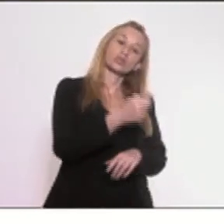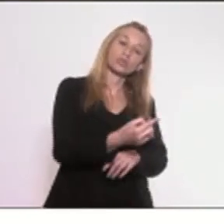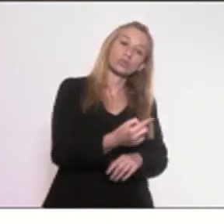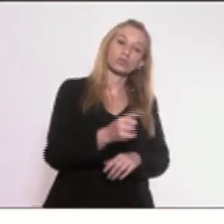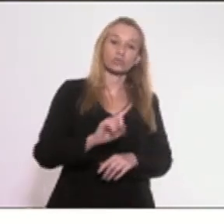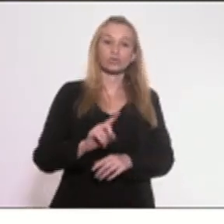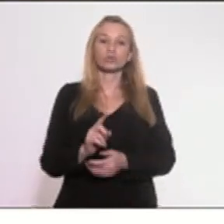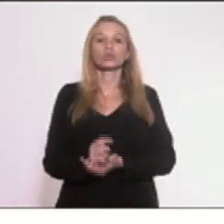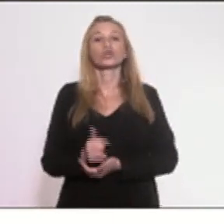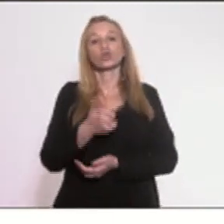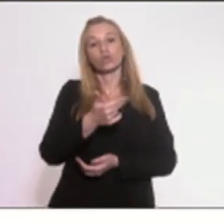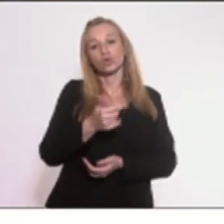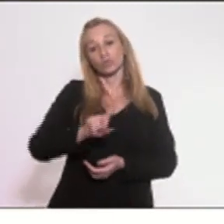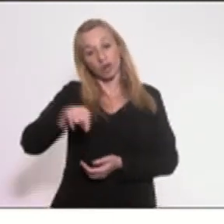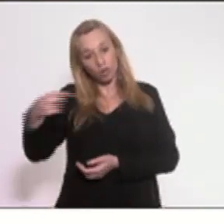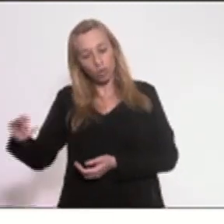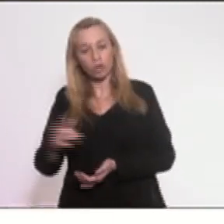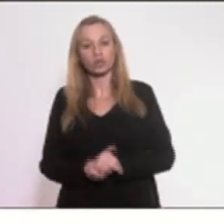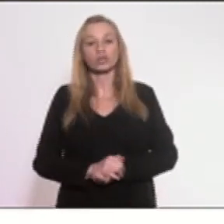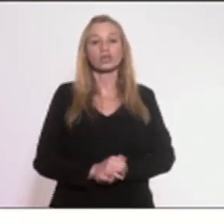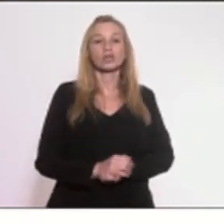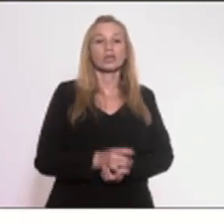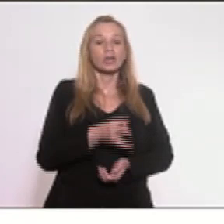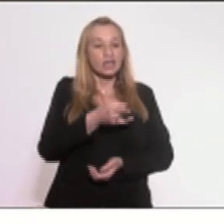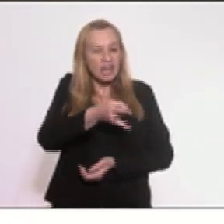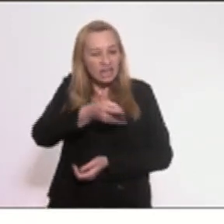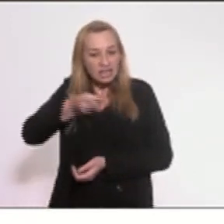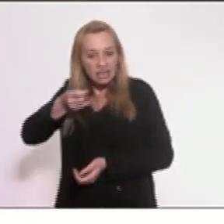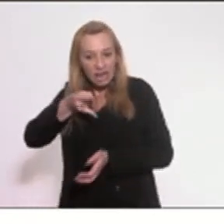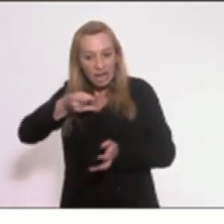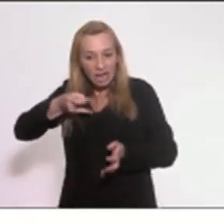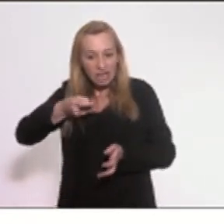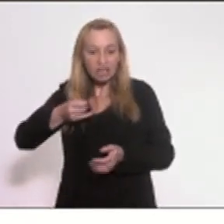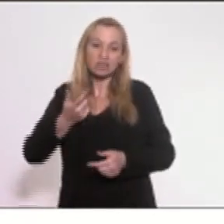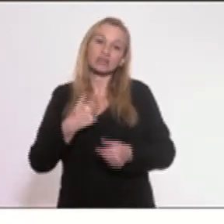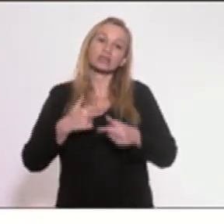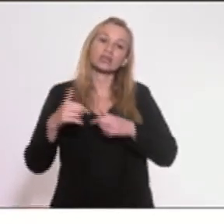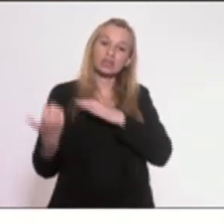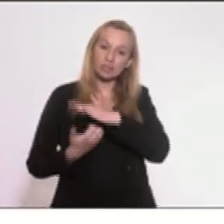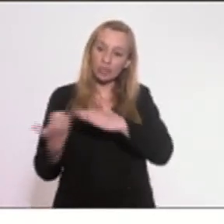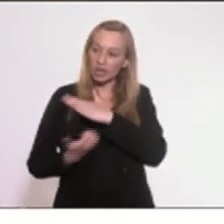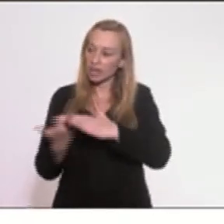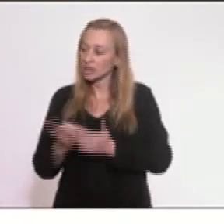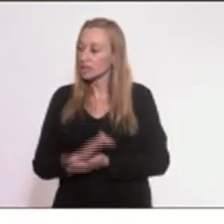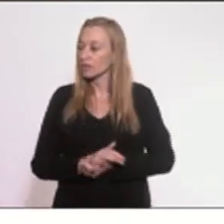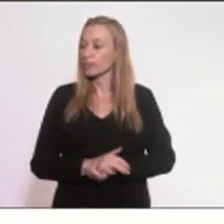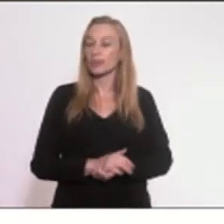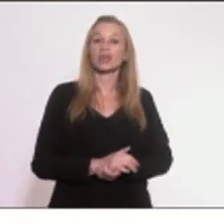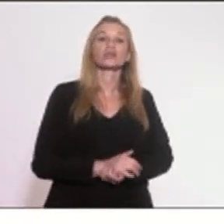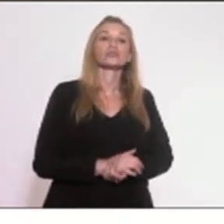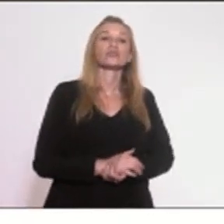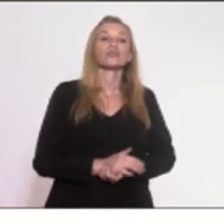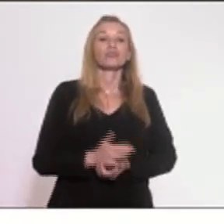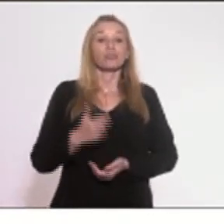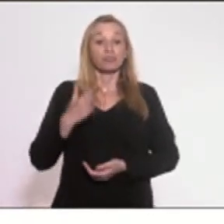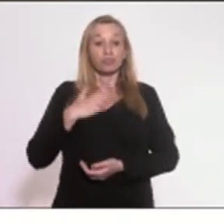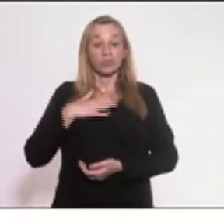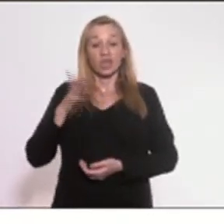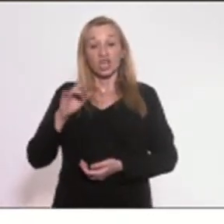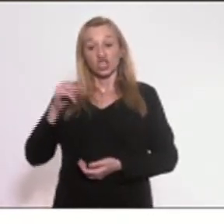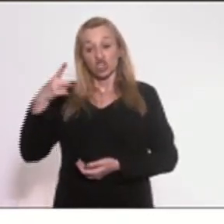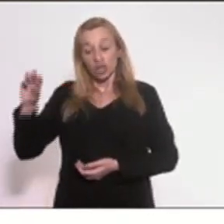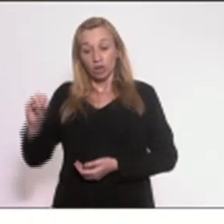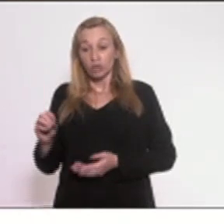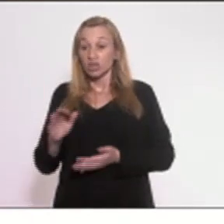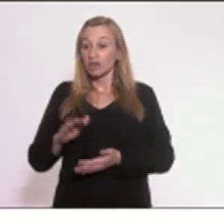uma alíquota que realmente atrai indústrias e empresas. E a minha região estava fora desse